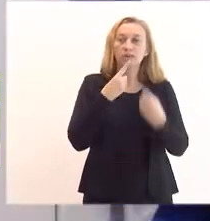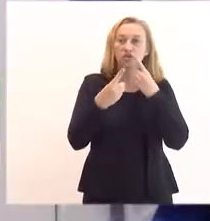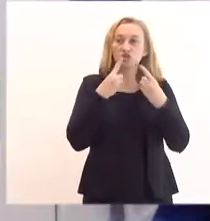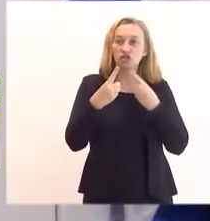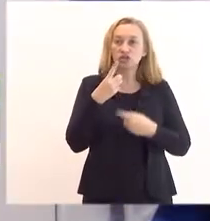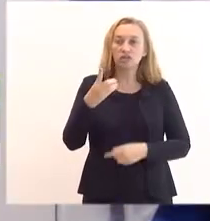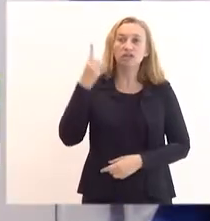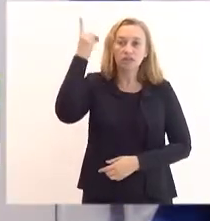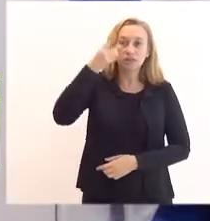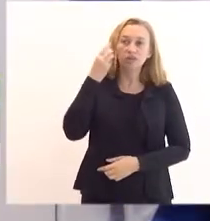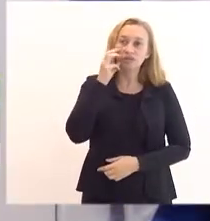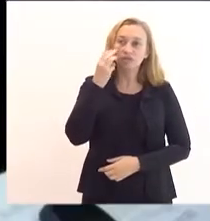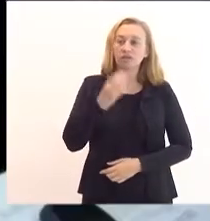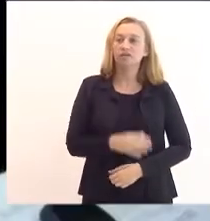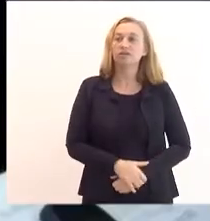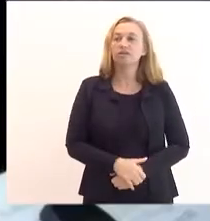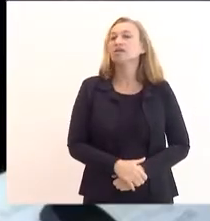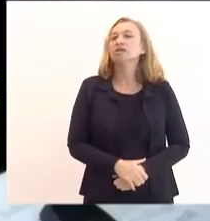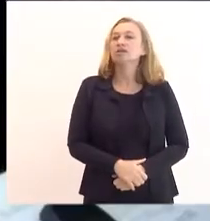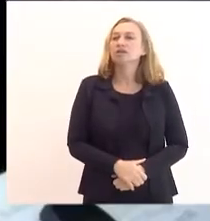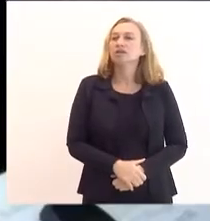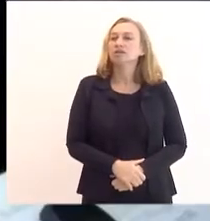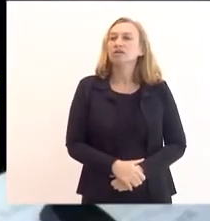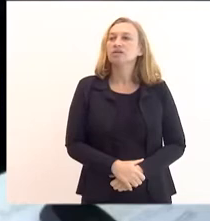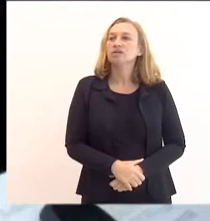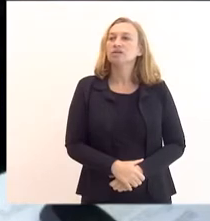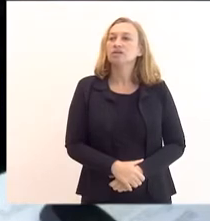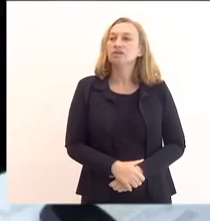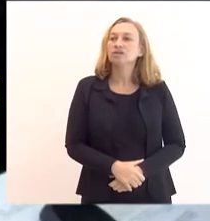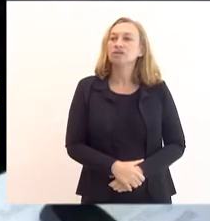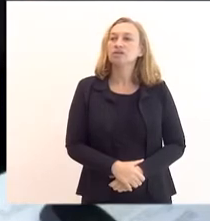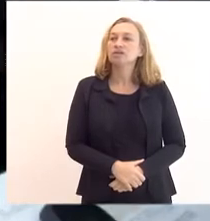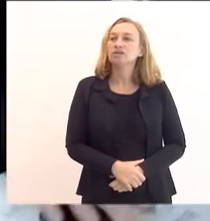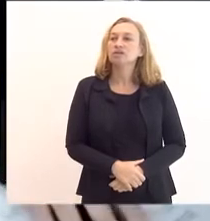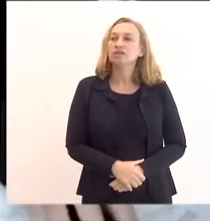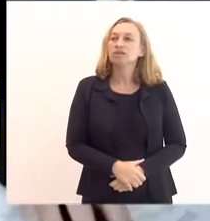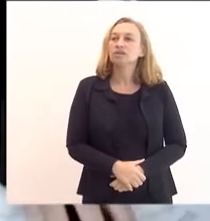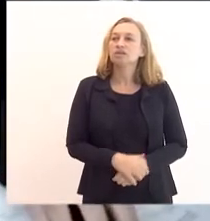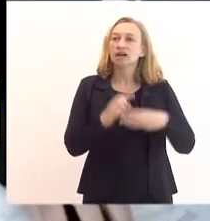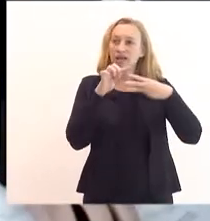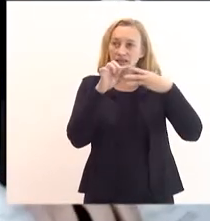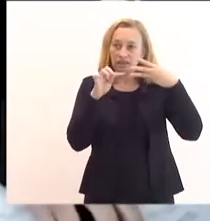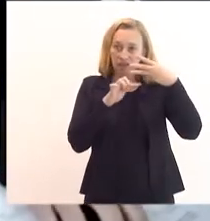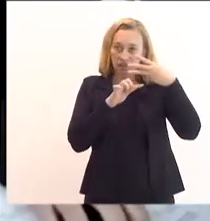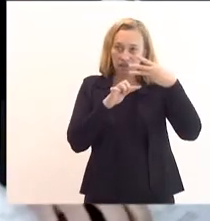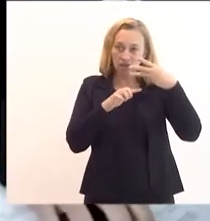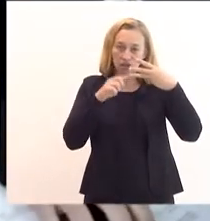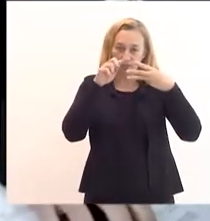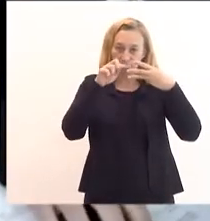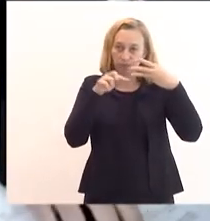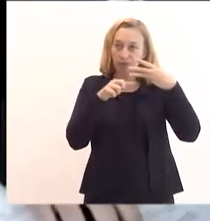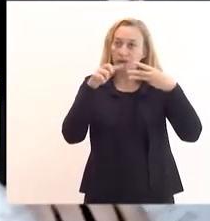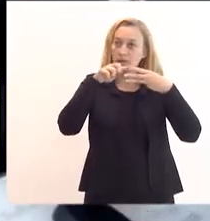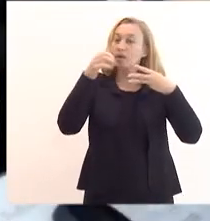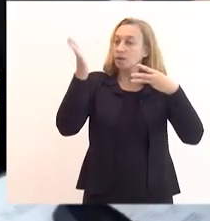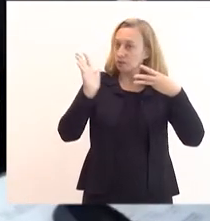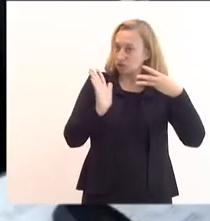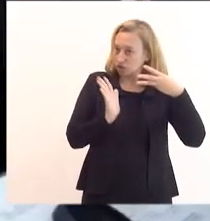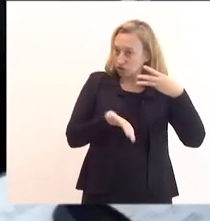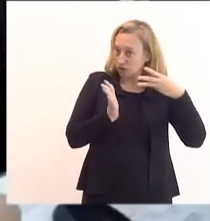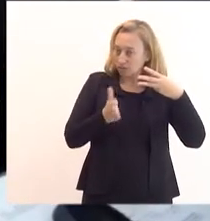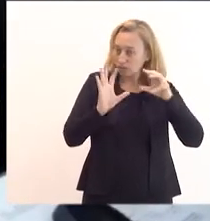Discutir, deputado Valdeck. Não, isso, em três breves pontos. Primeiro, já ficou